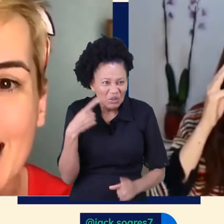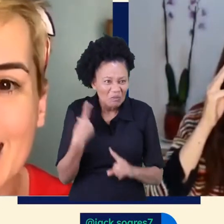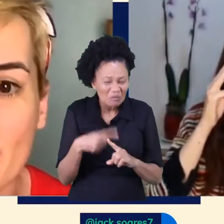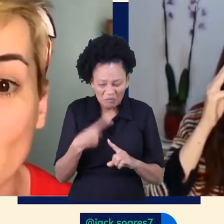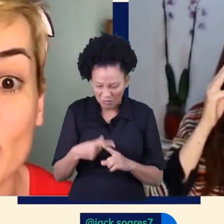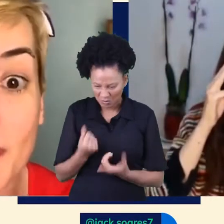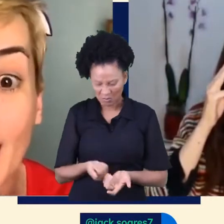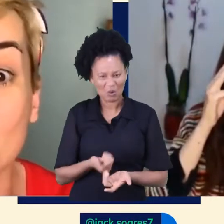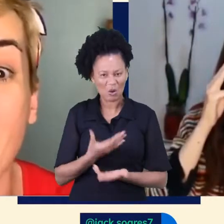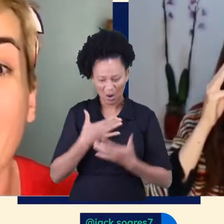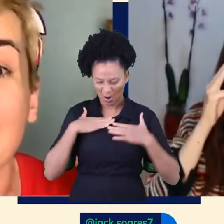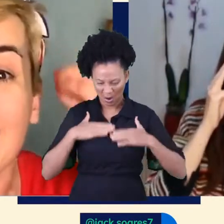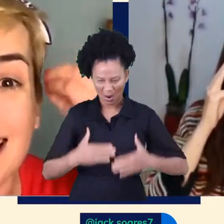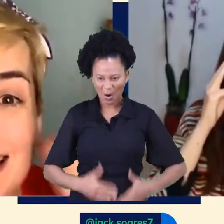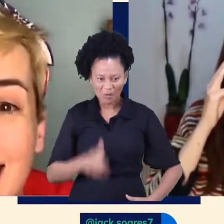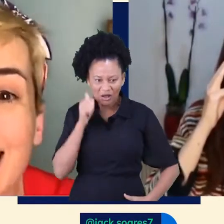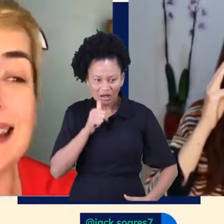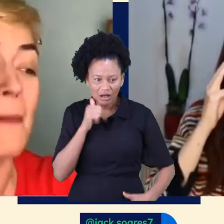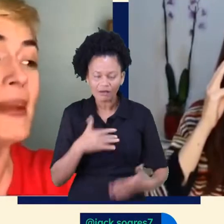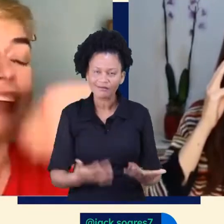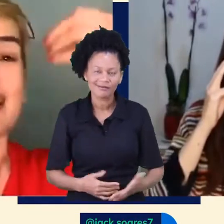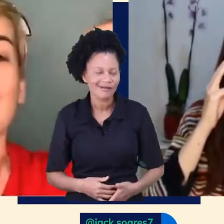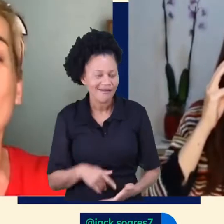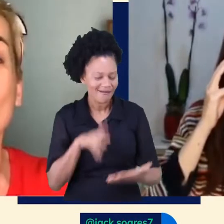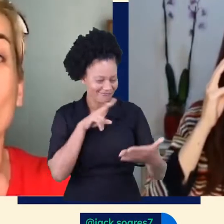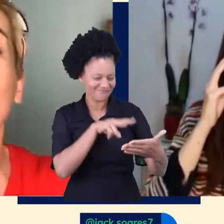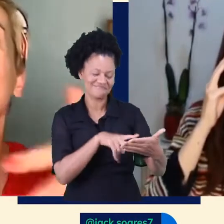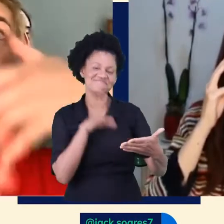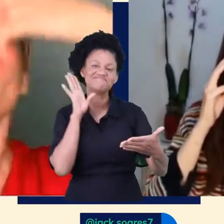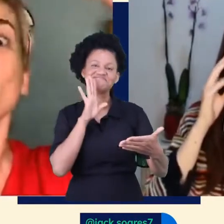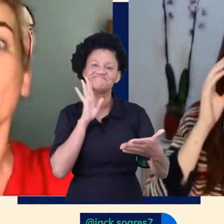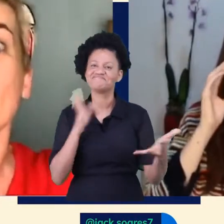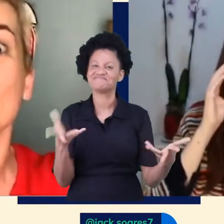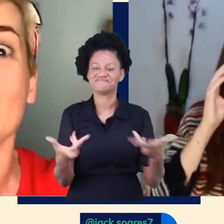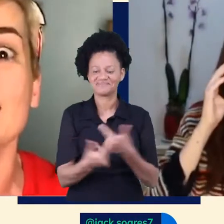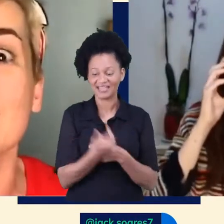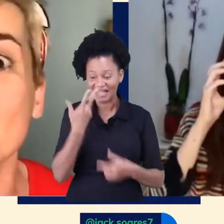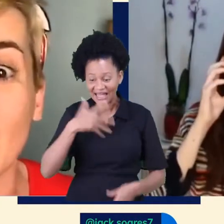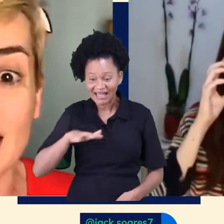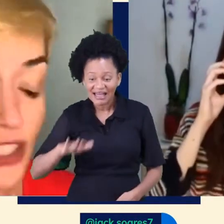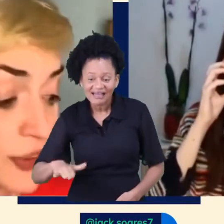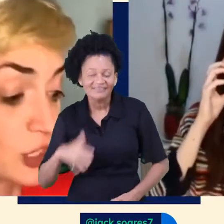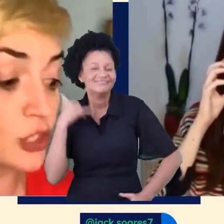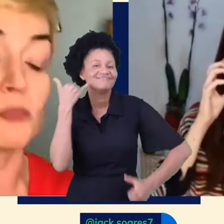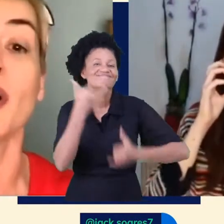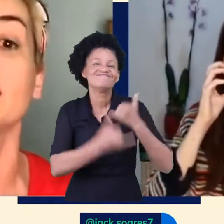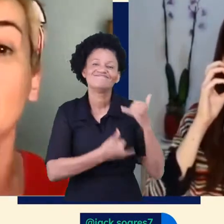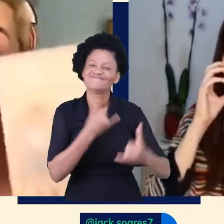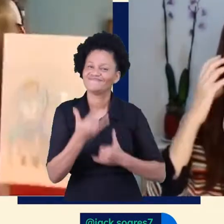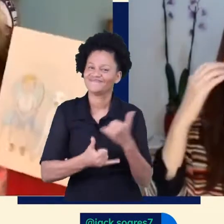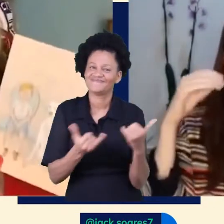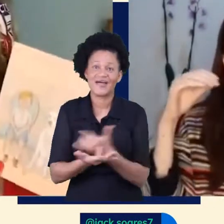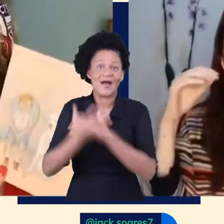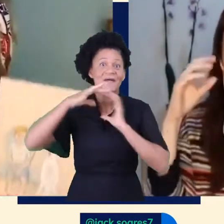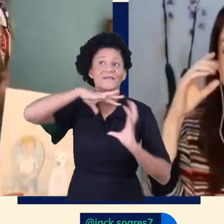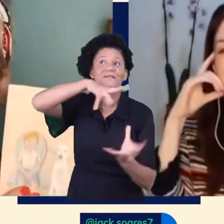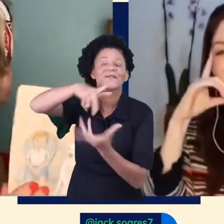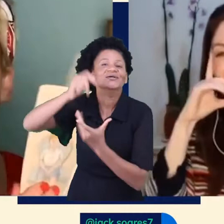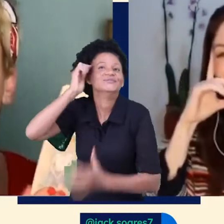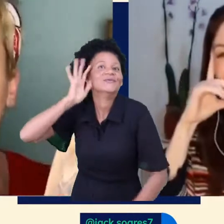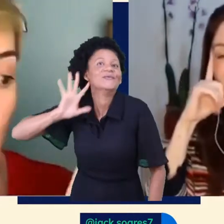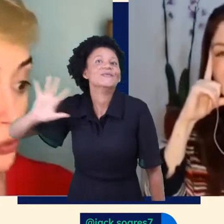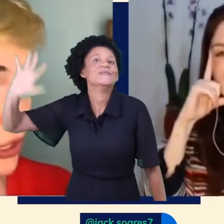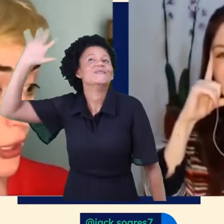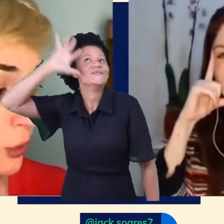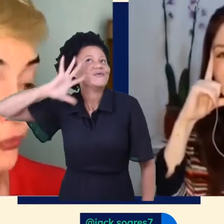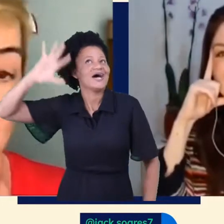achei maravilhoso. Que é isso? A criança, ela tá brincando no mundo da imaginação dela, se divertindo. Pode ser que esse menino perfeito